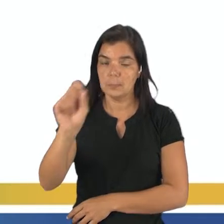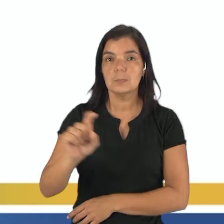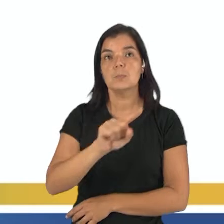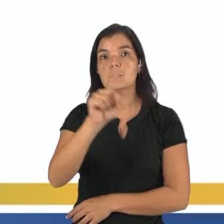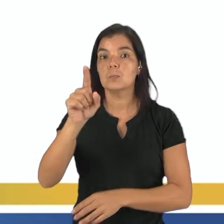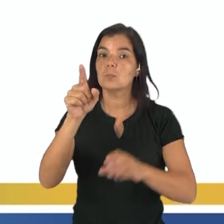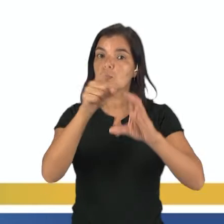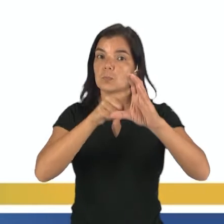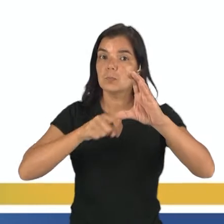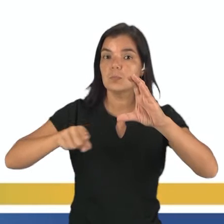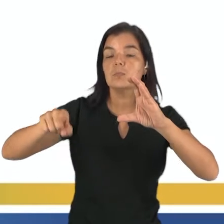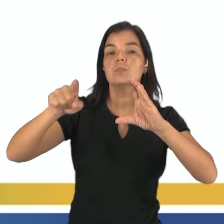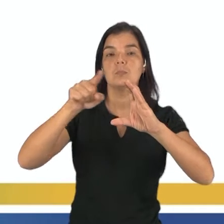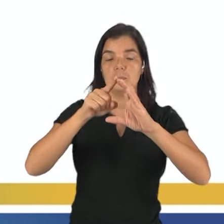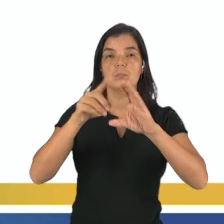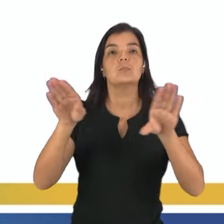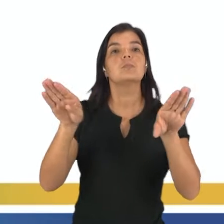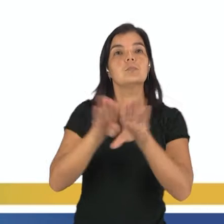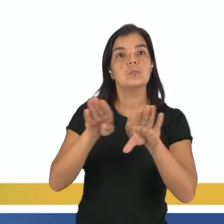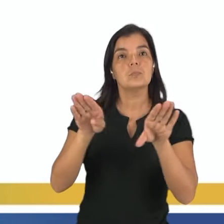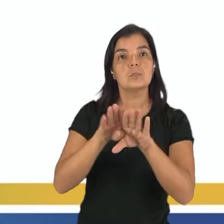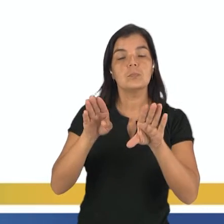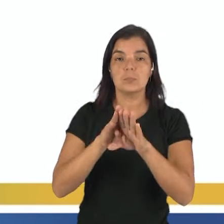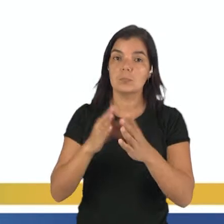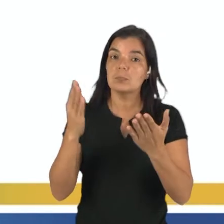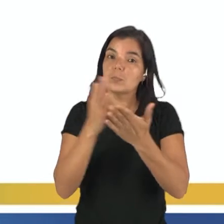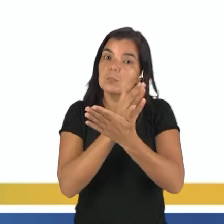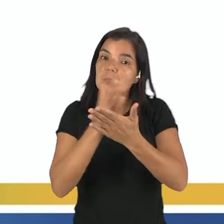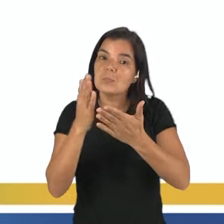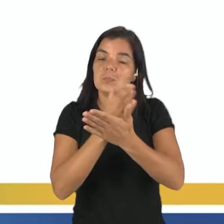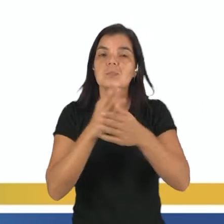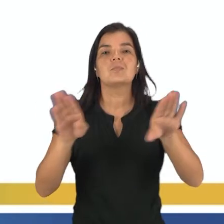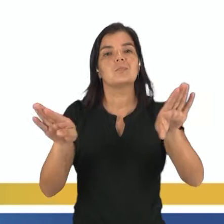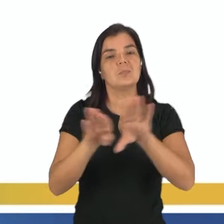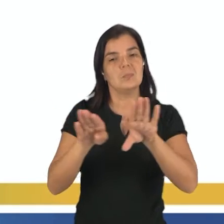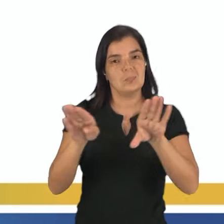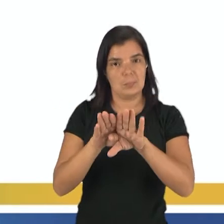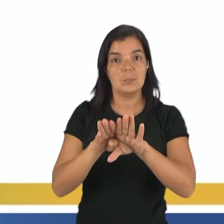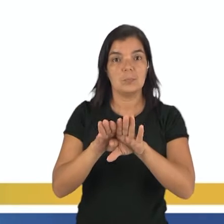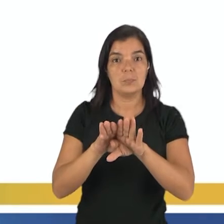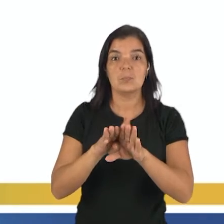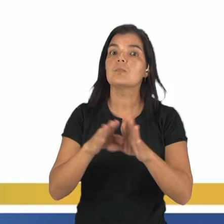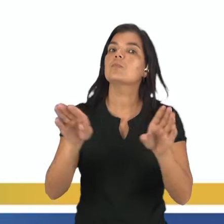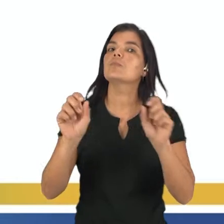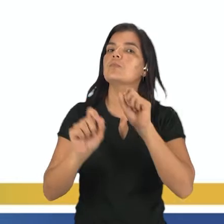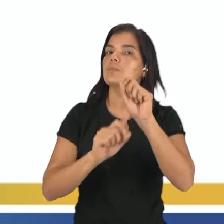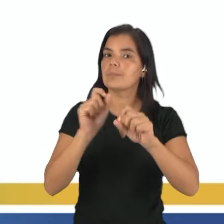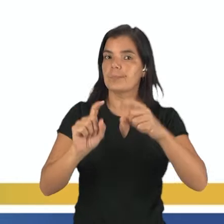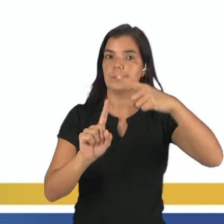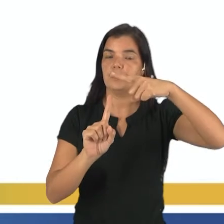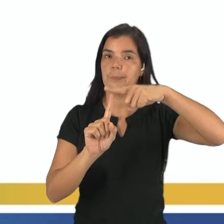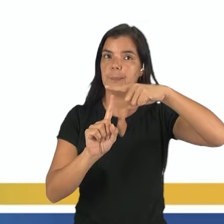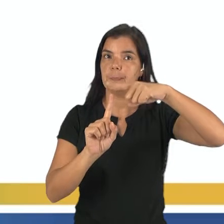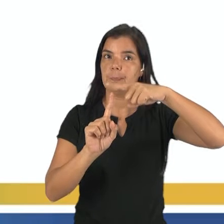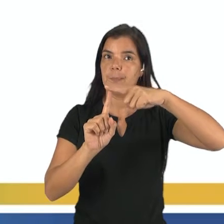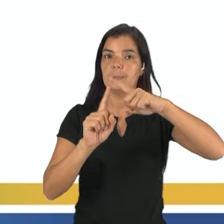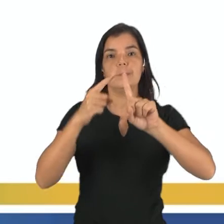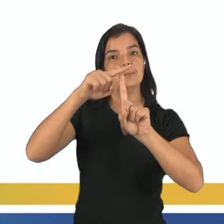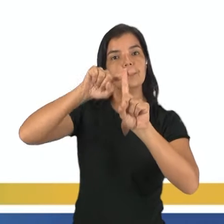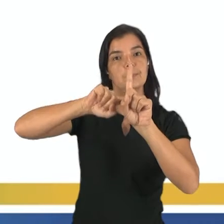não é? E também nós falamos de alguns elementos desses poliedros, né, que são as